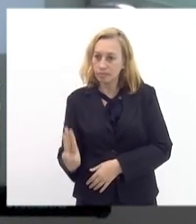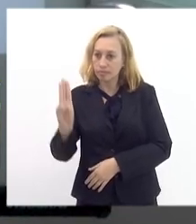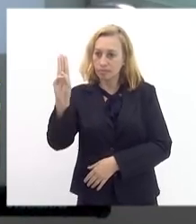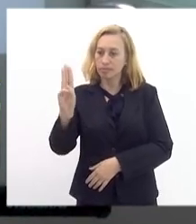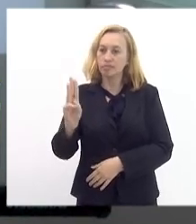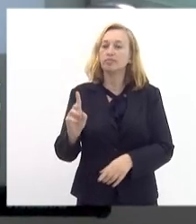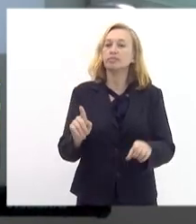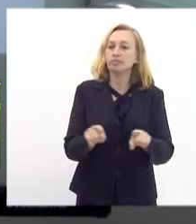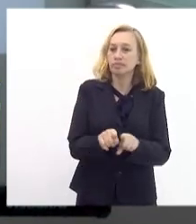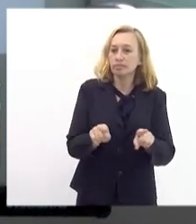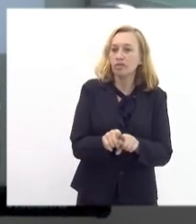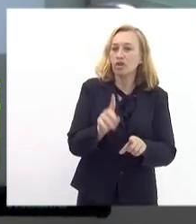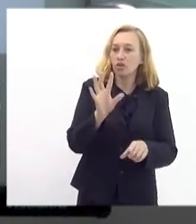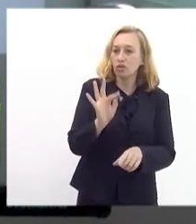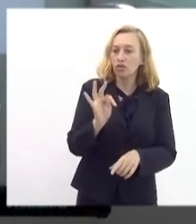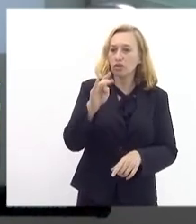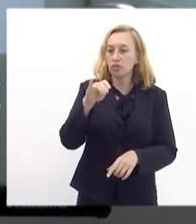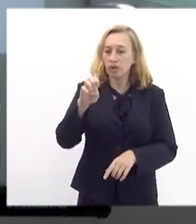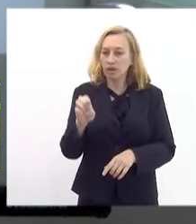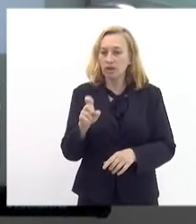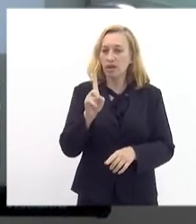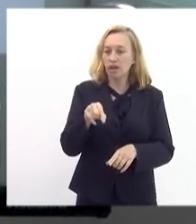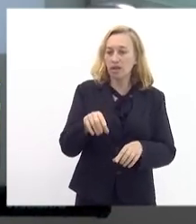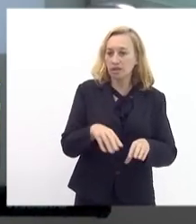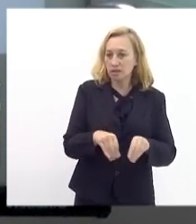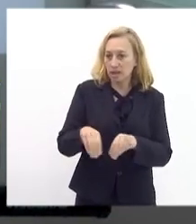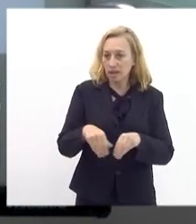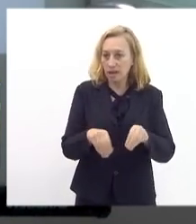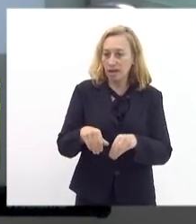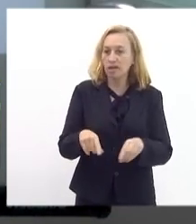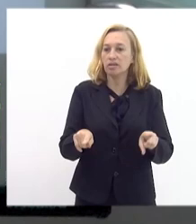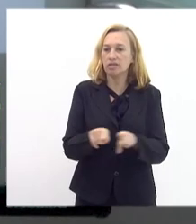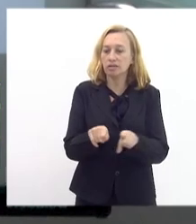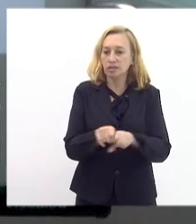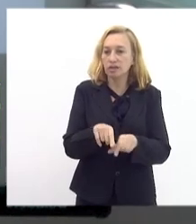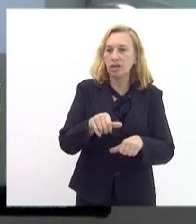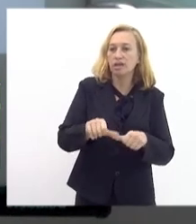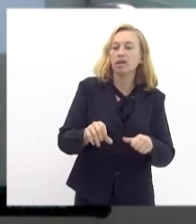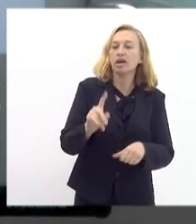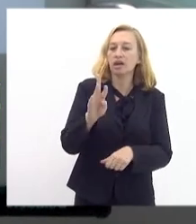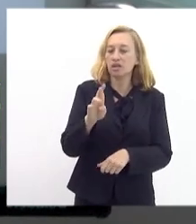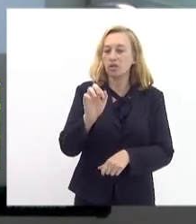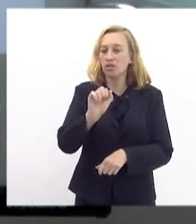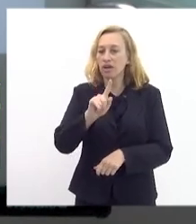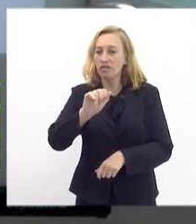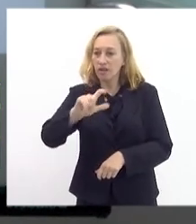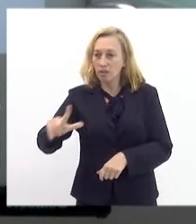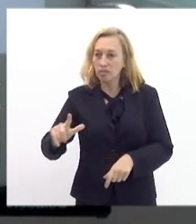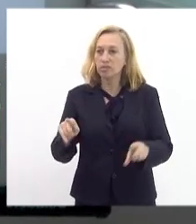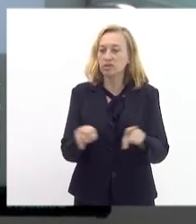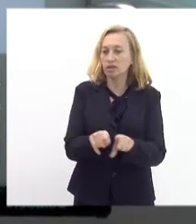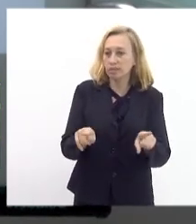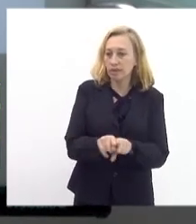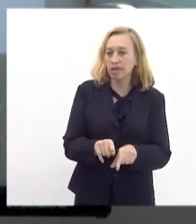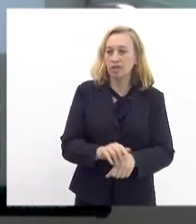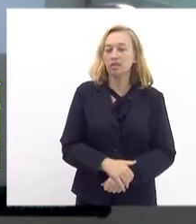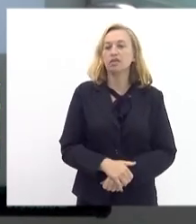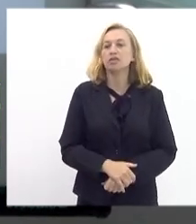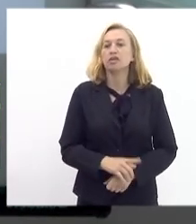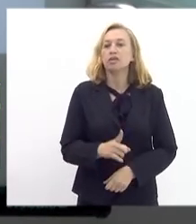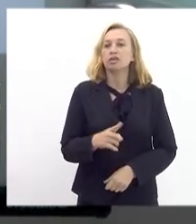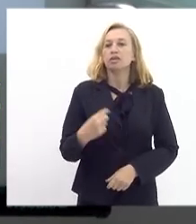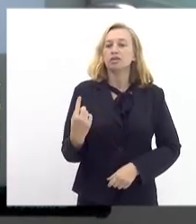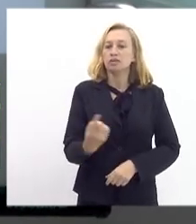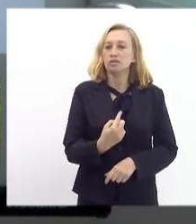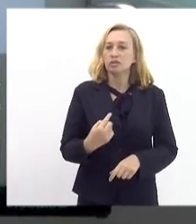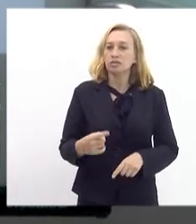flutuantes Gol geração de energia em terra com geração de energia renovável também o nossos funcionários